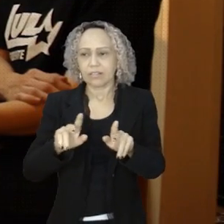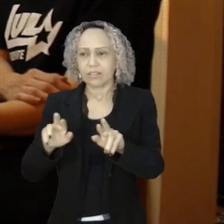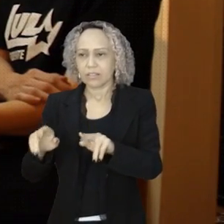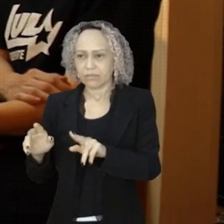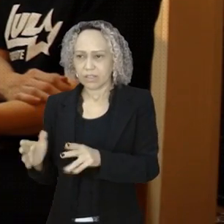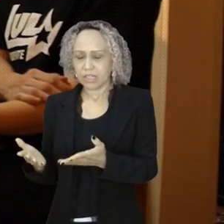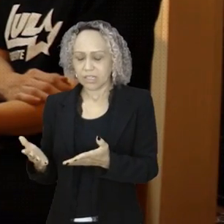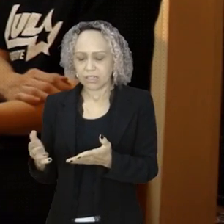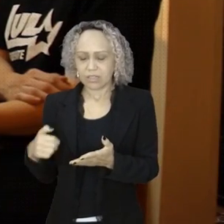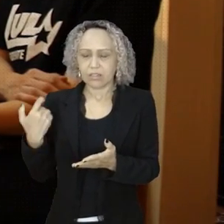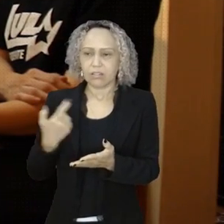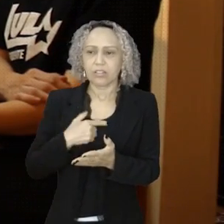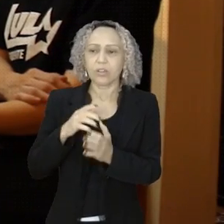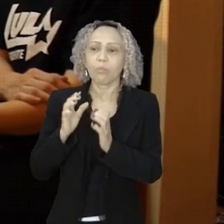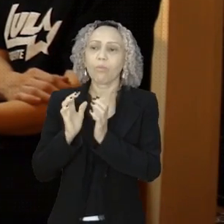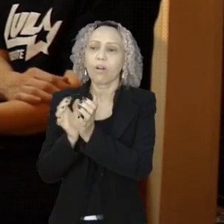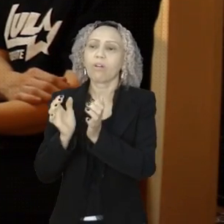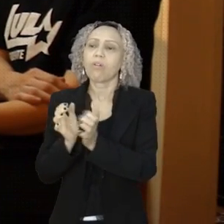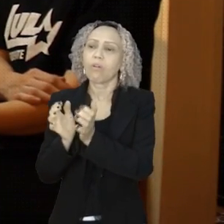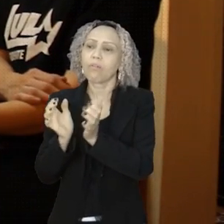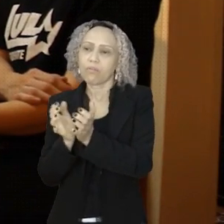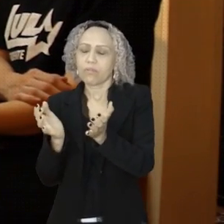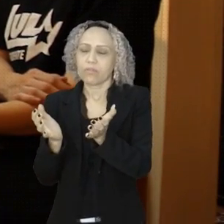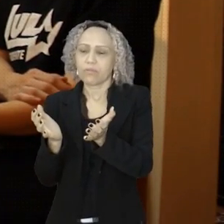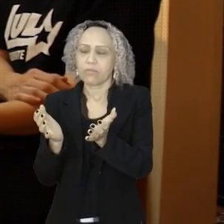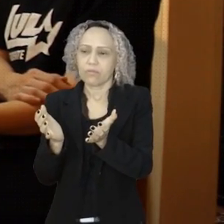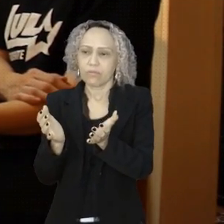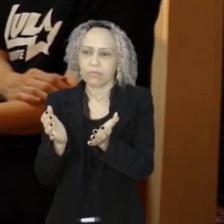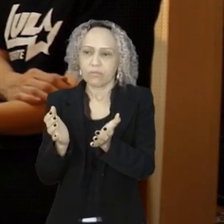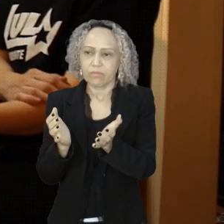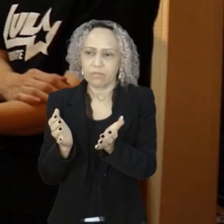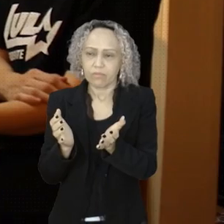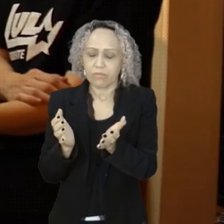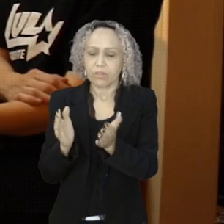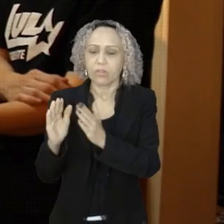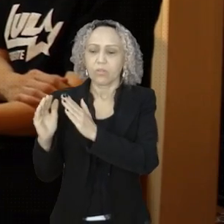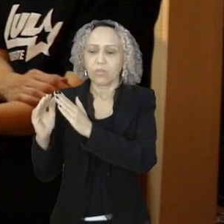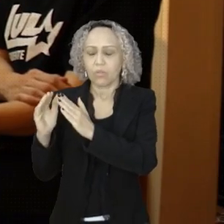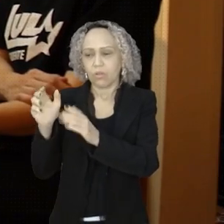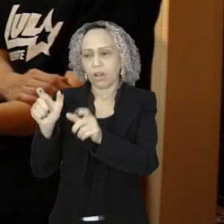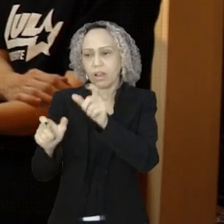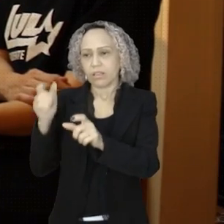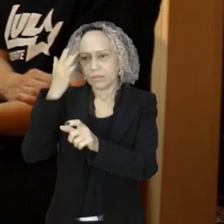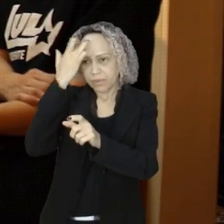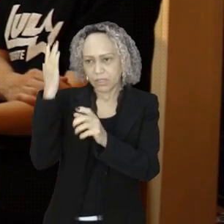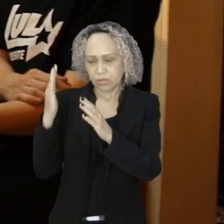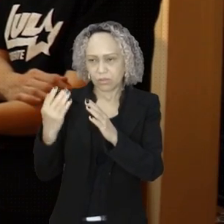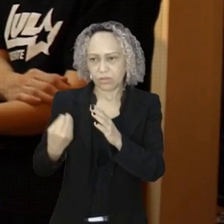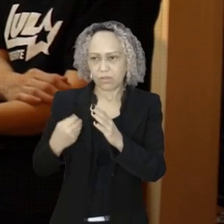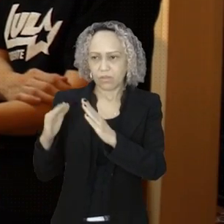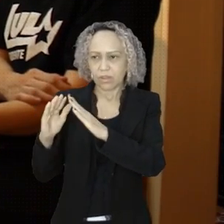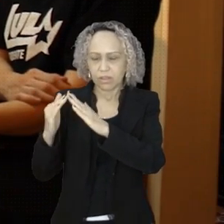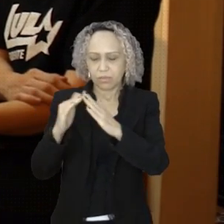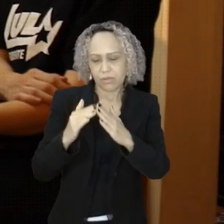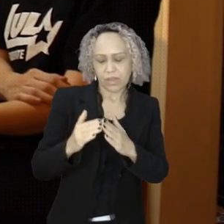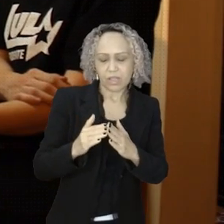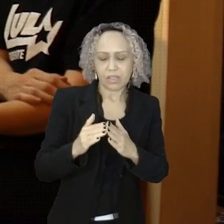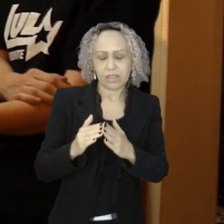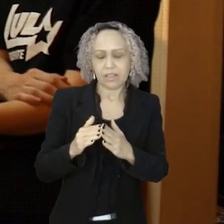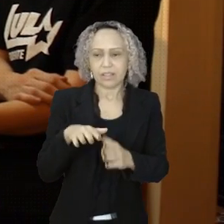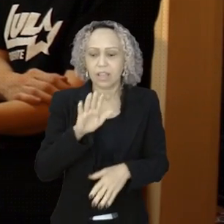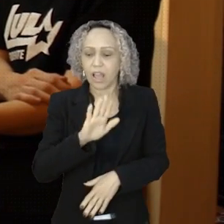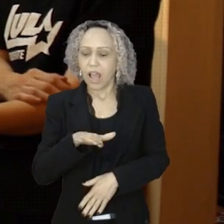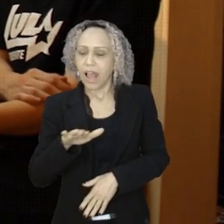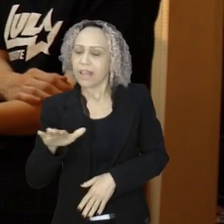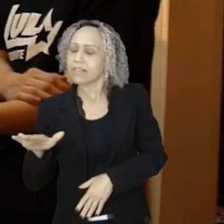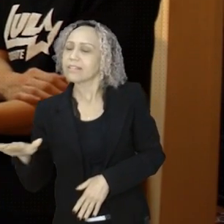uma convivência comum entre os guris da periferia, no meu caso, e os guris, né,